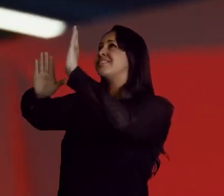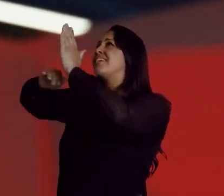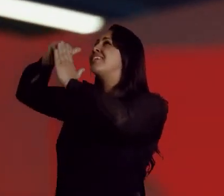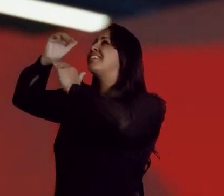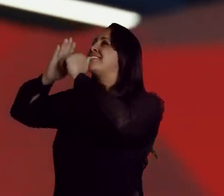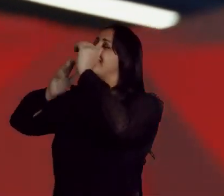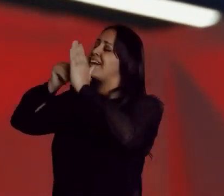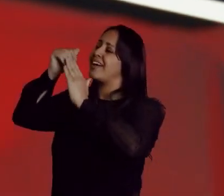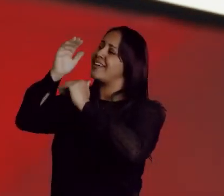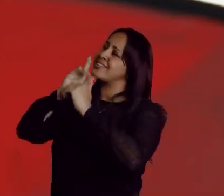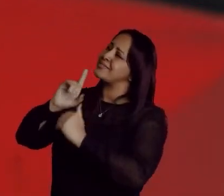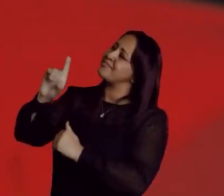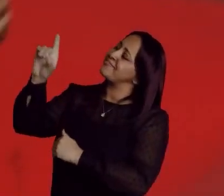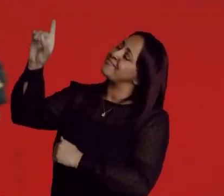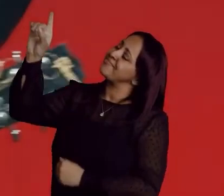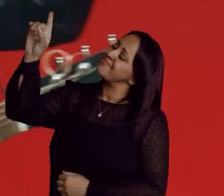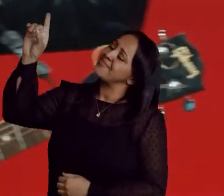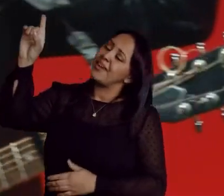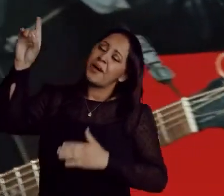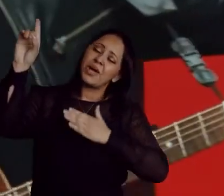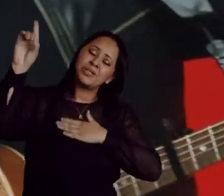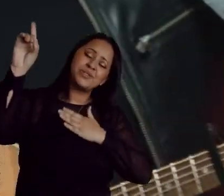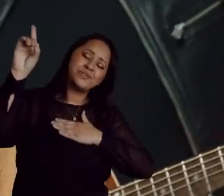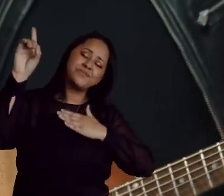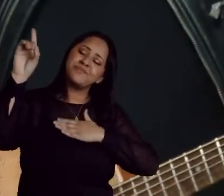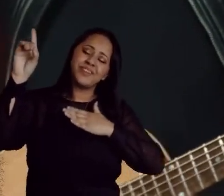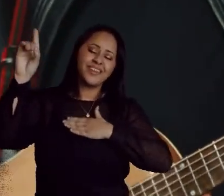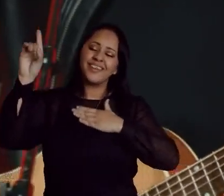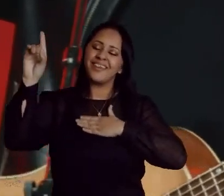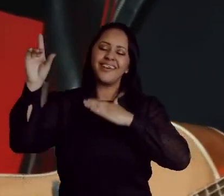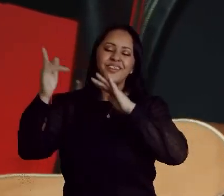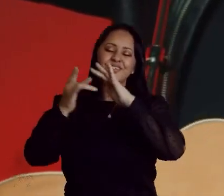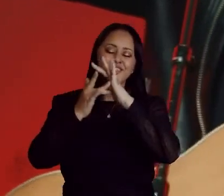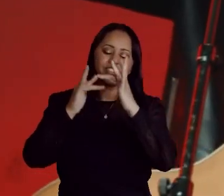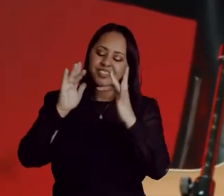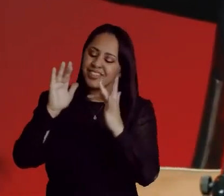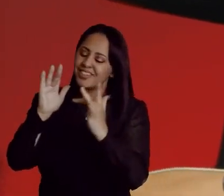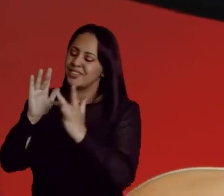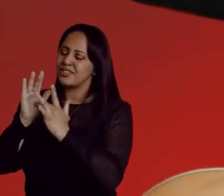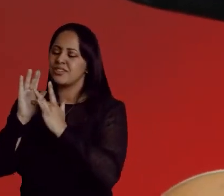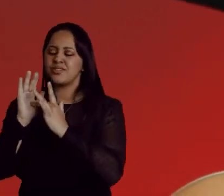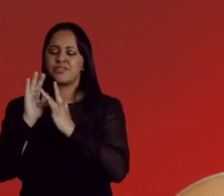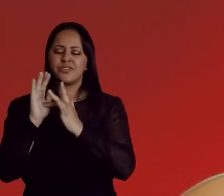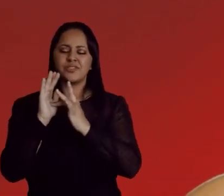Está nas mãos do meu